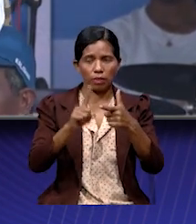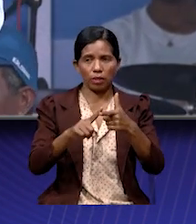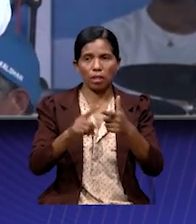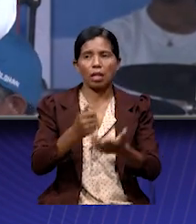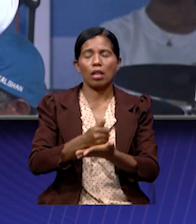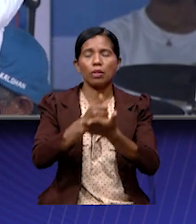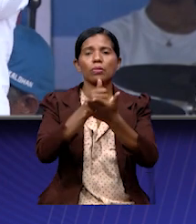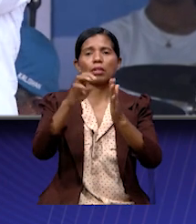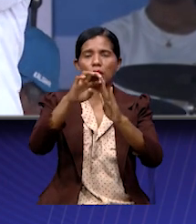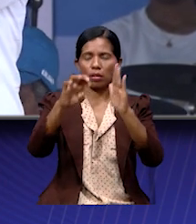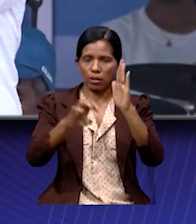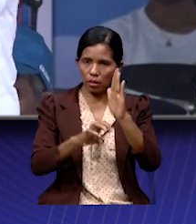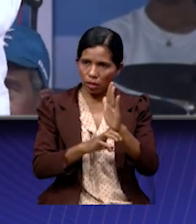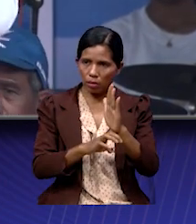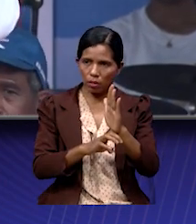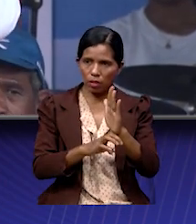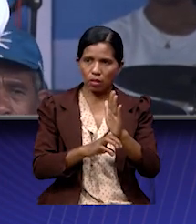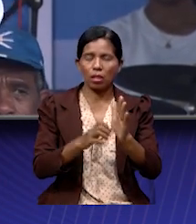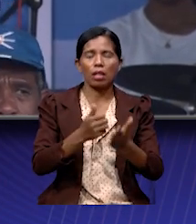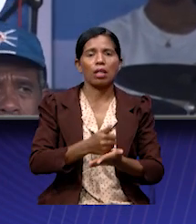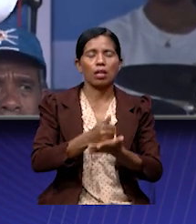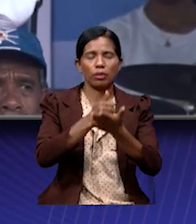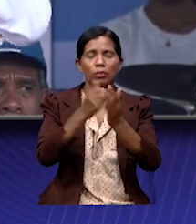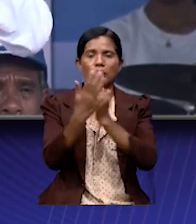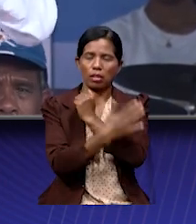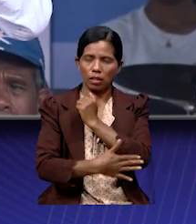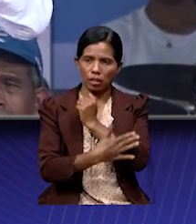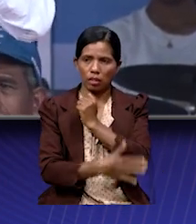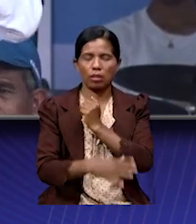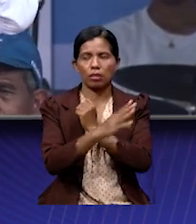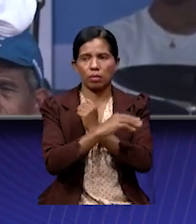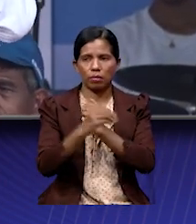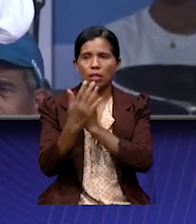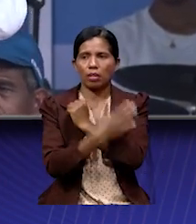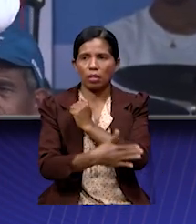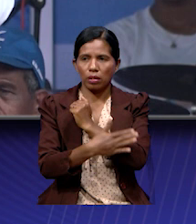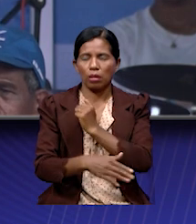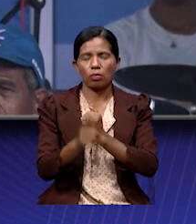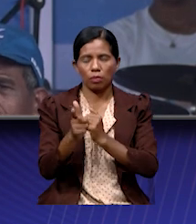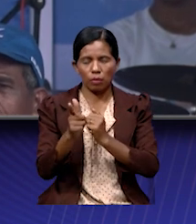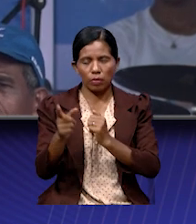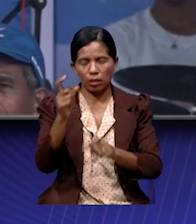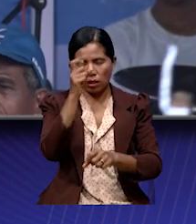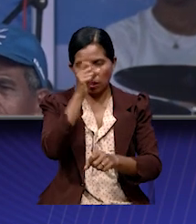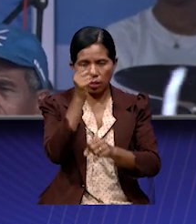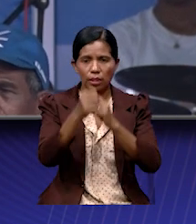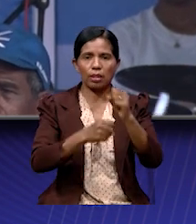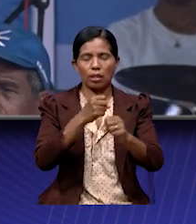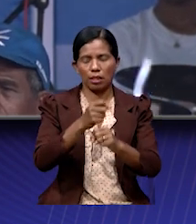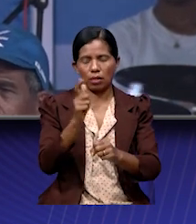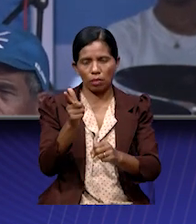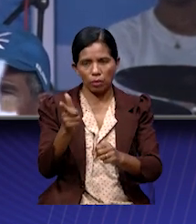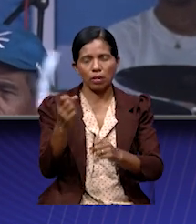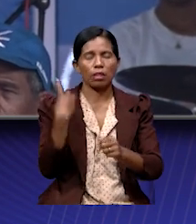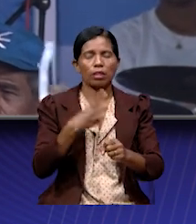guarda Estado. Terceiro, salva guarda nação. Então, nação, né? 20 anos só, ita tem que salva boa tolo, né?